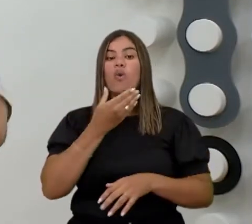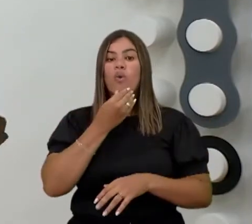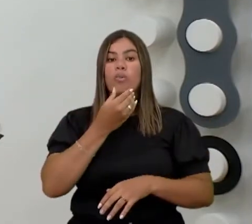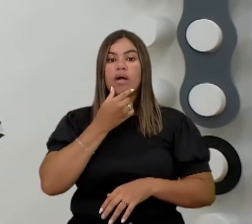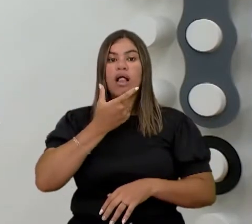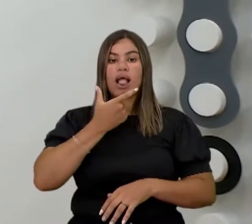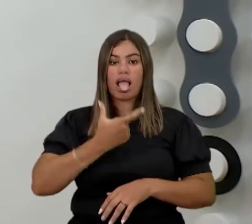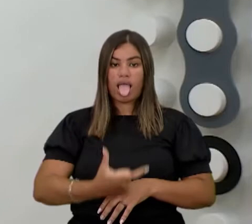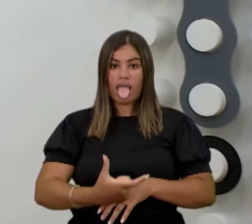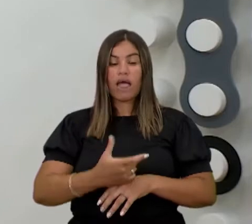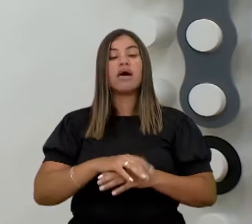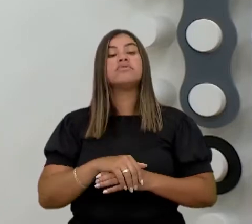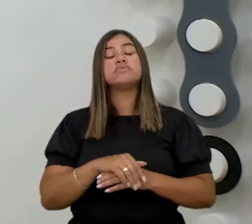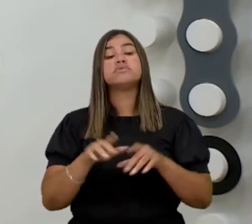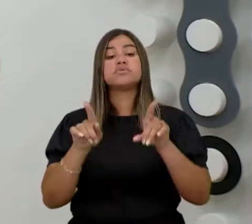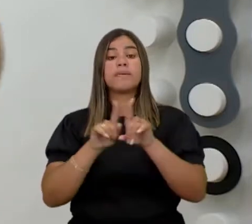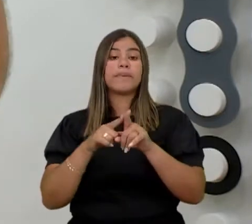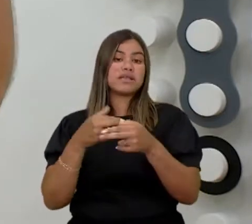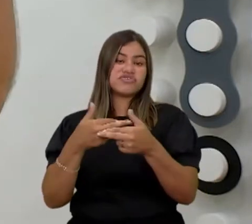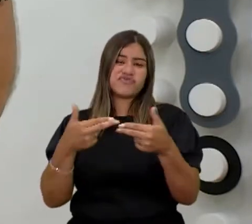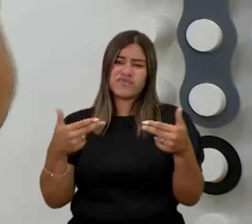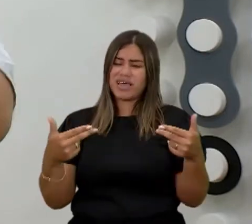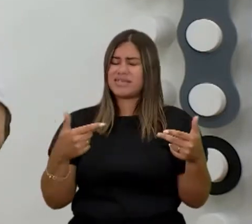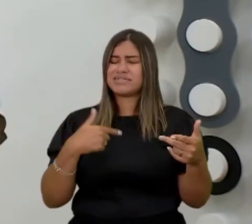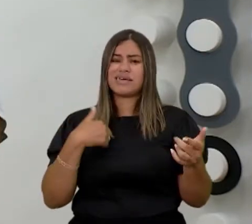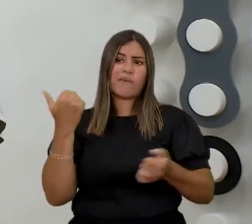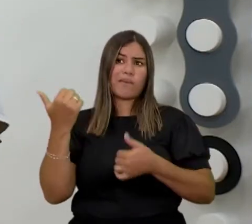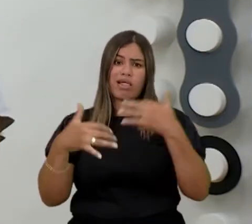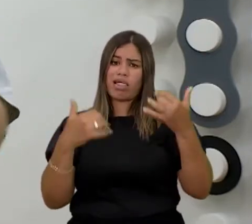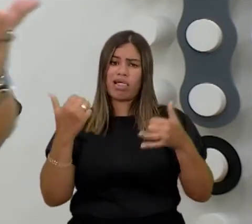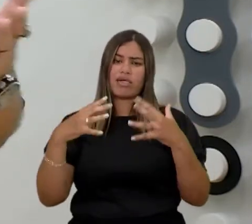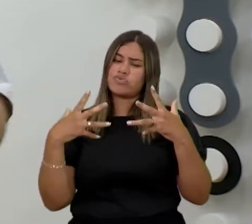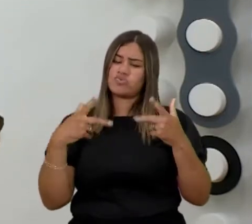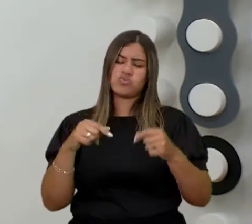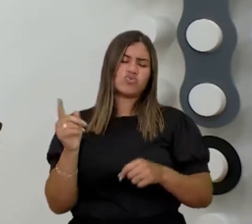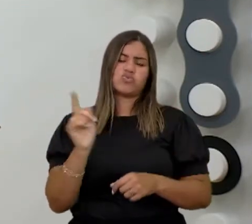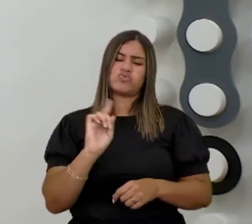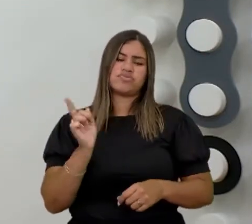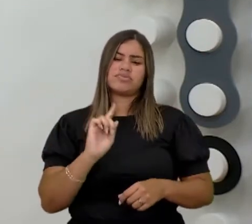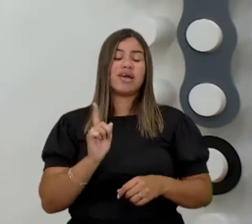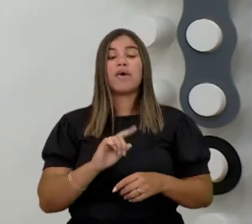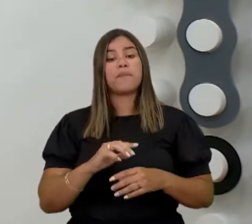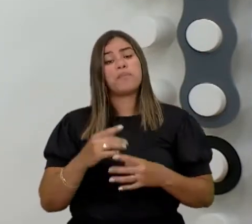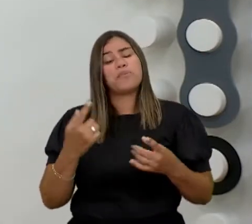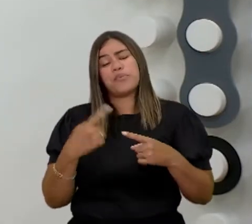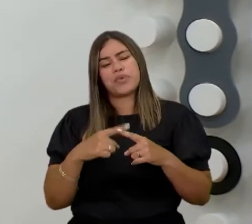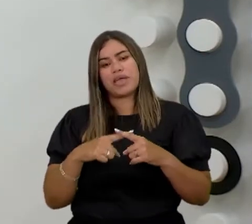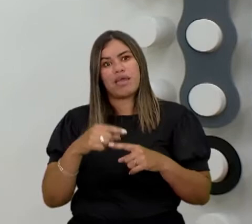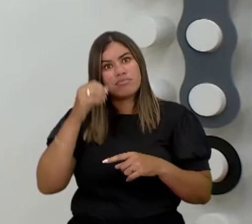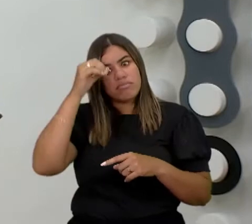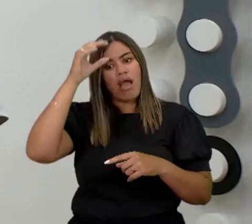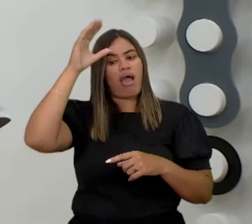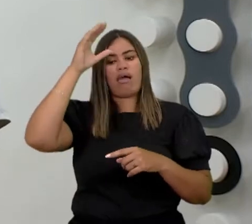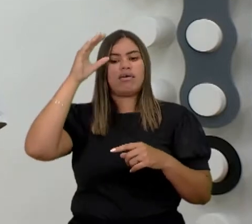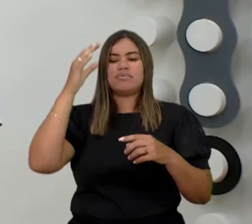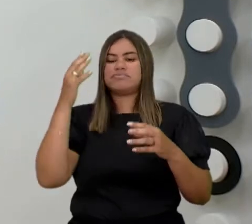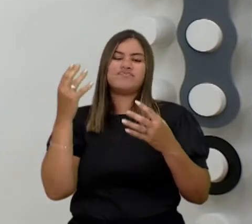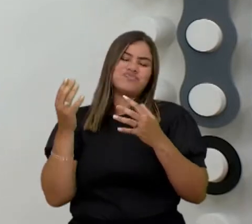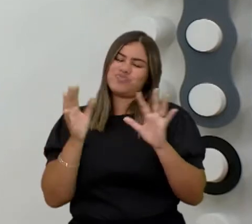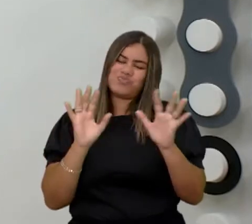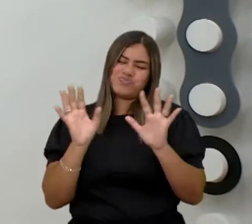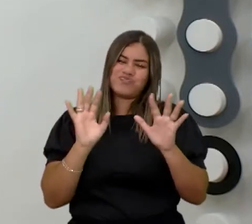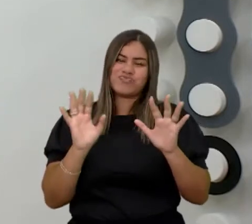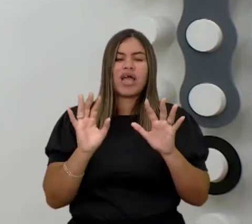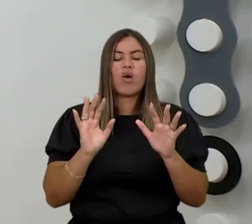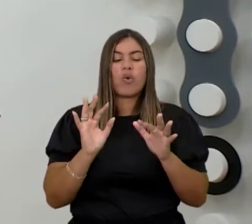aí, né, situações aí que eu não vou me abranger tanto, até porque o meu conhecimento não é tão grande assim, né, o suficiente para passar